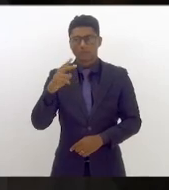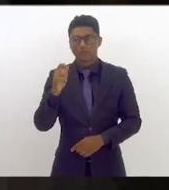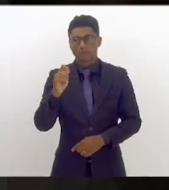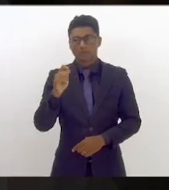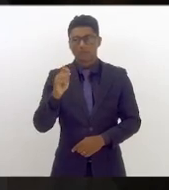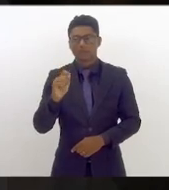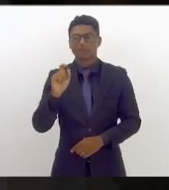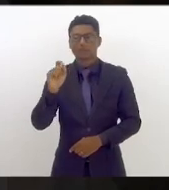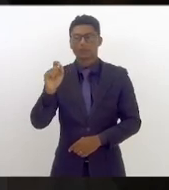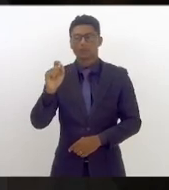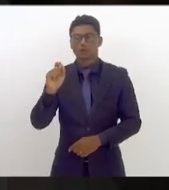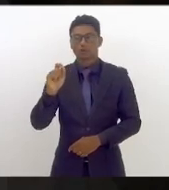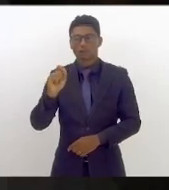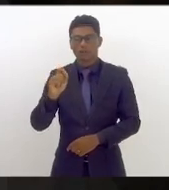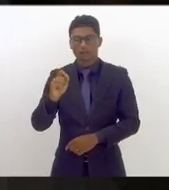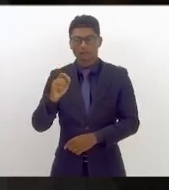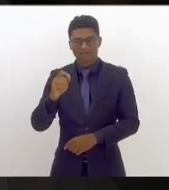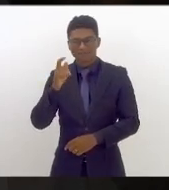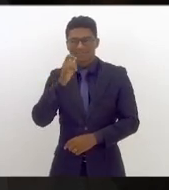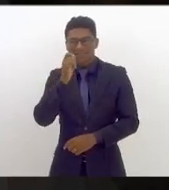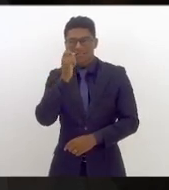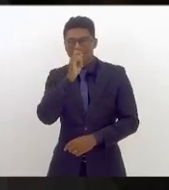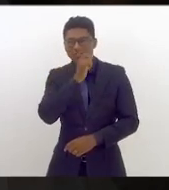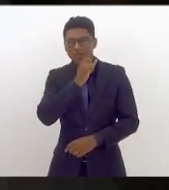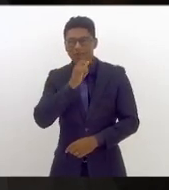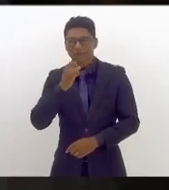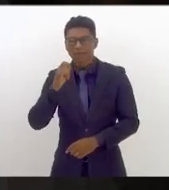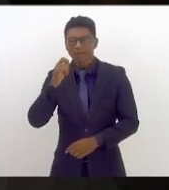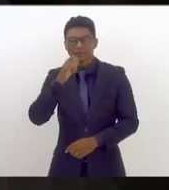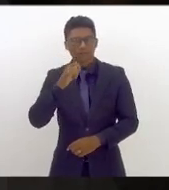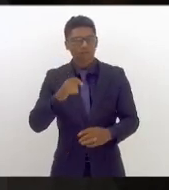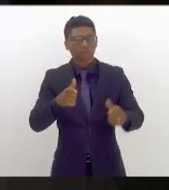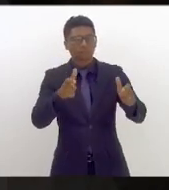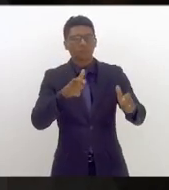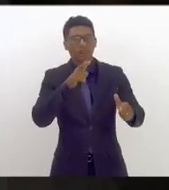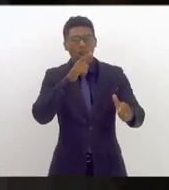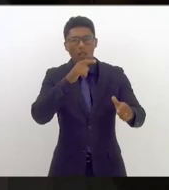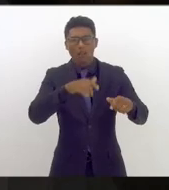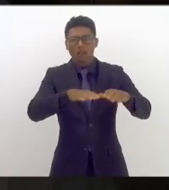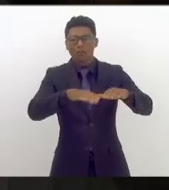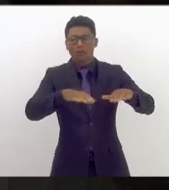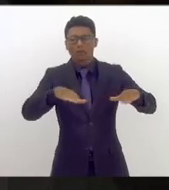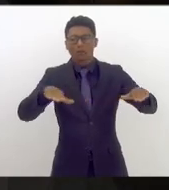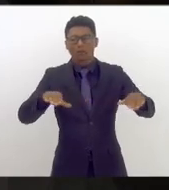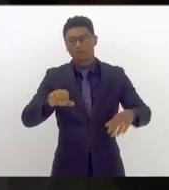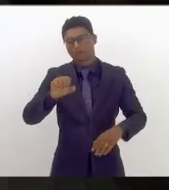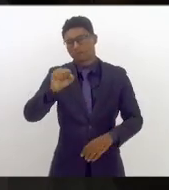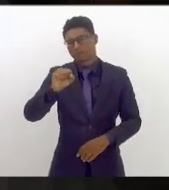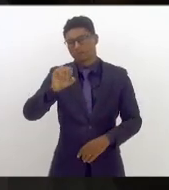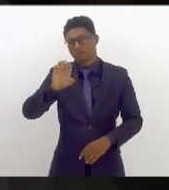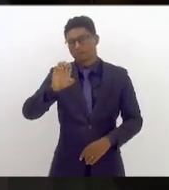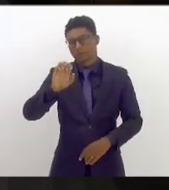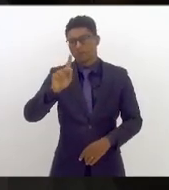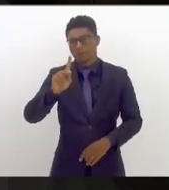quatro termos que estão fundeadas na Baía de Sepetiba, gerando energia, com